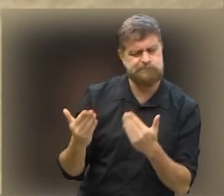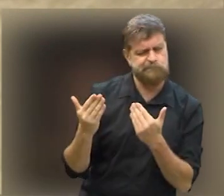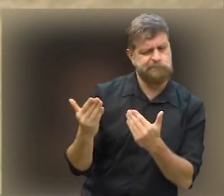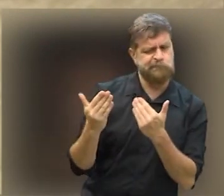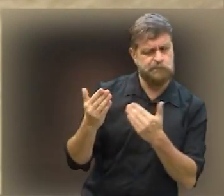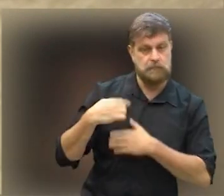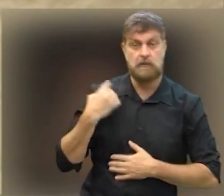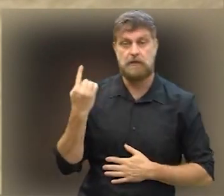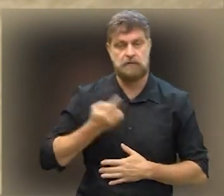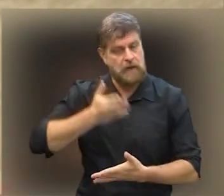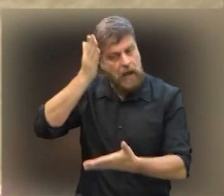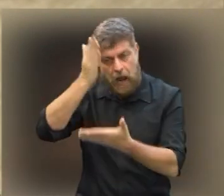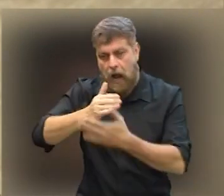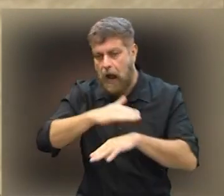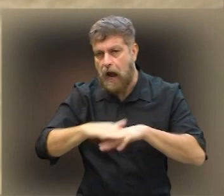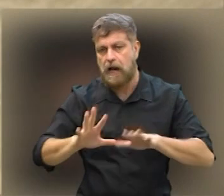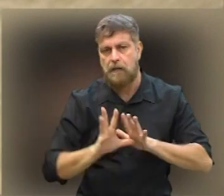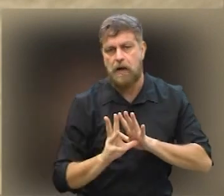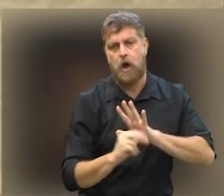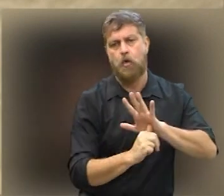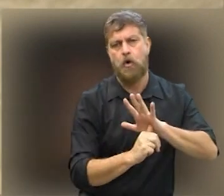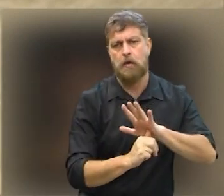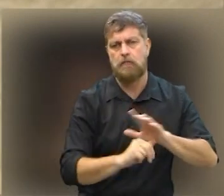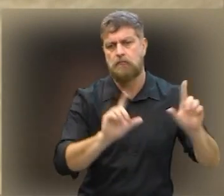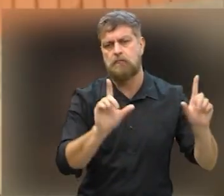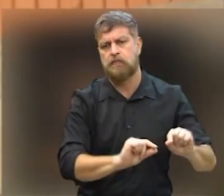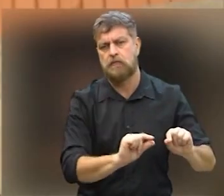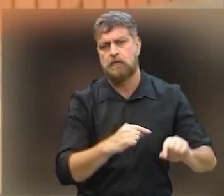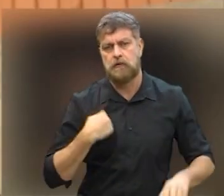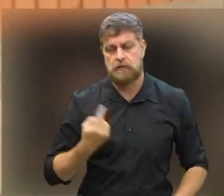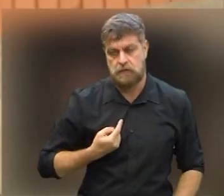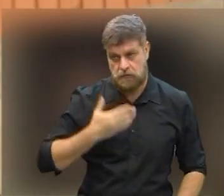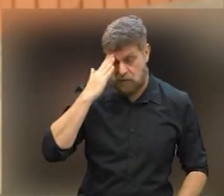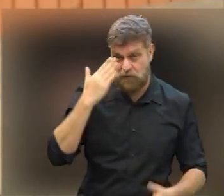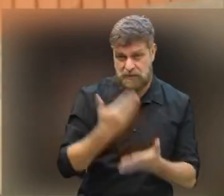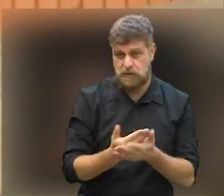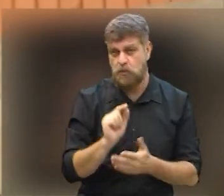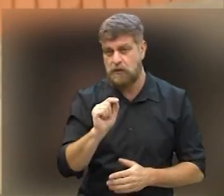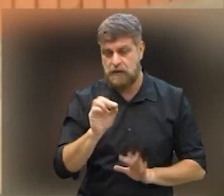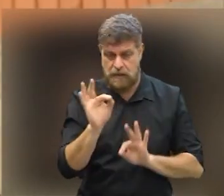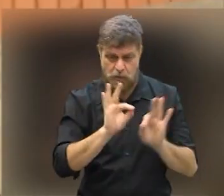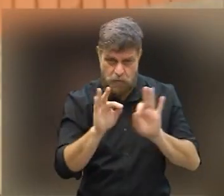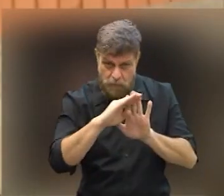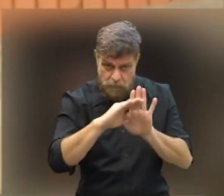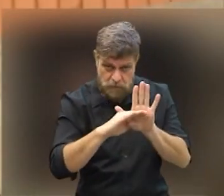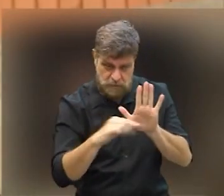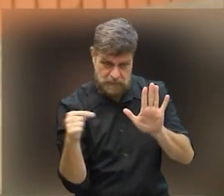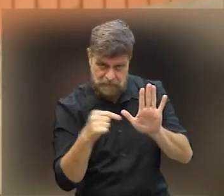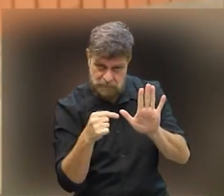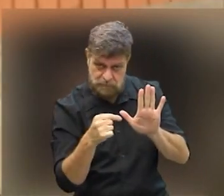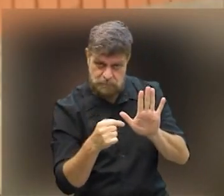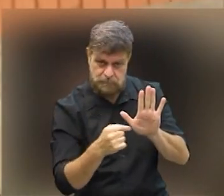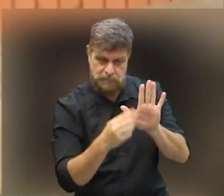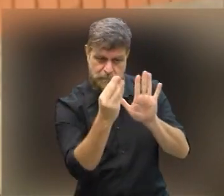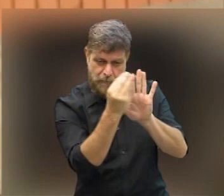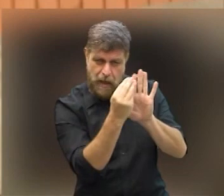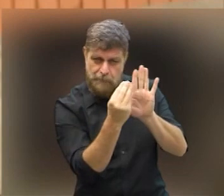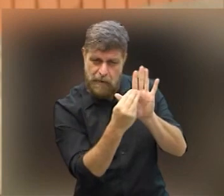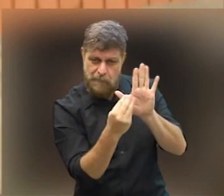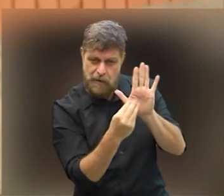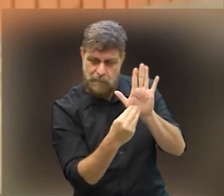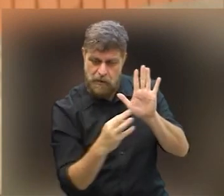de origem duvidosa, é que nós vamos acabar com o roubo. Eu acredito que o projeto, com toda a